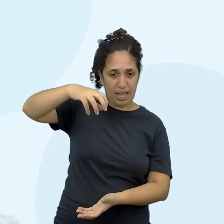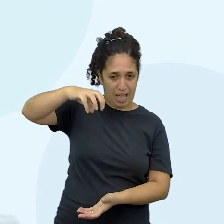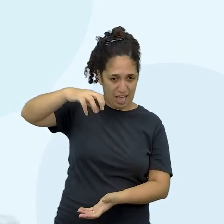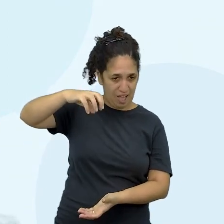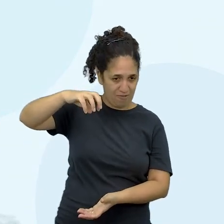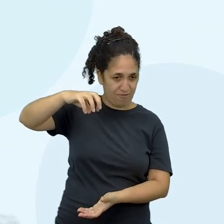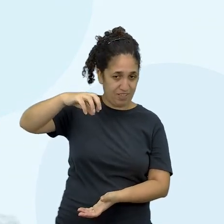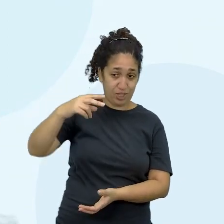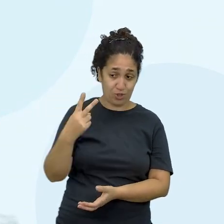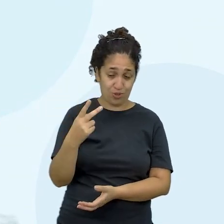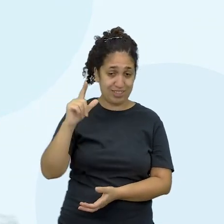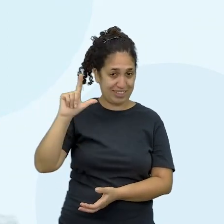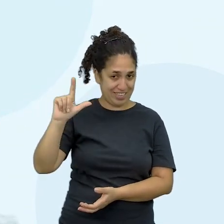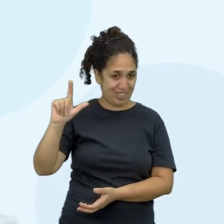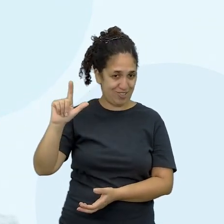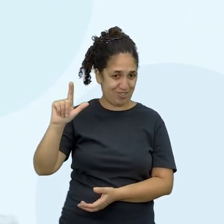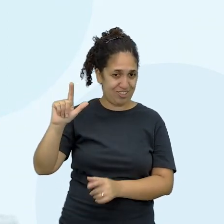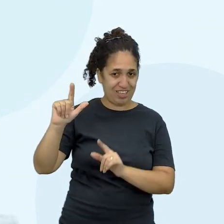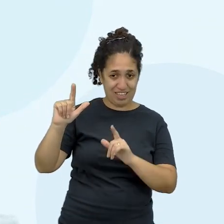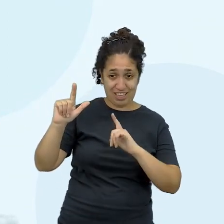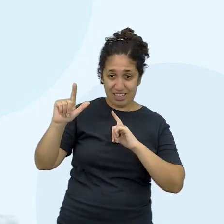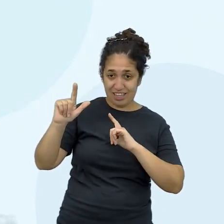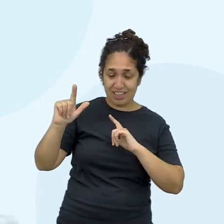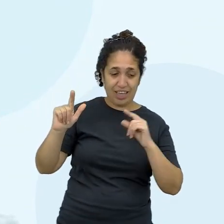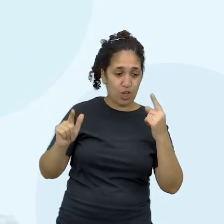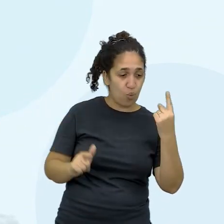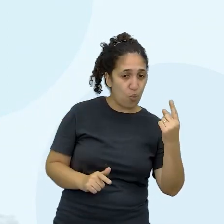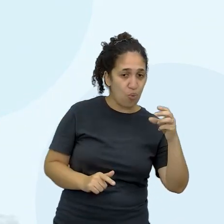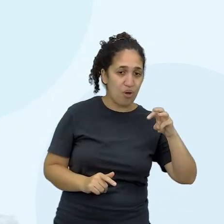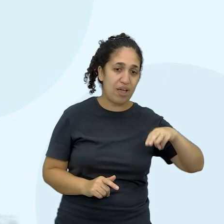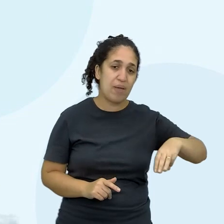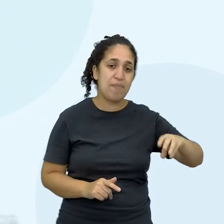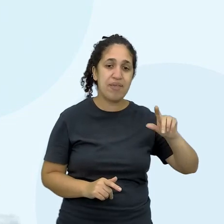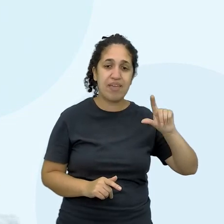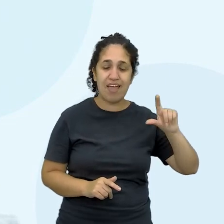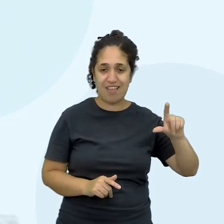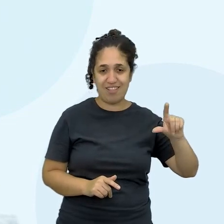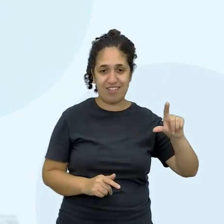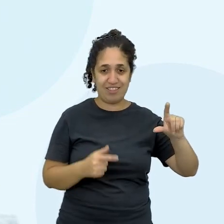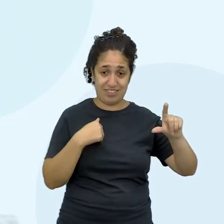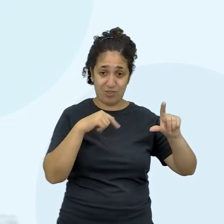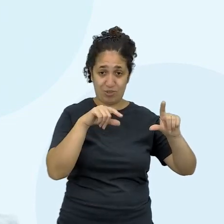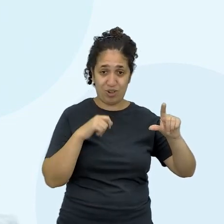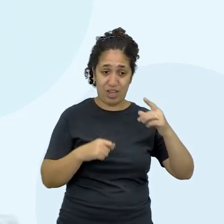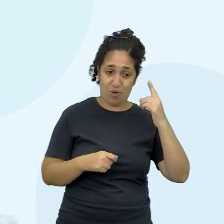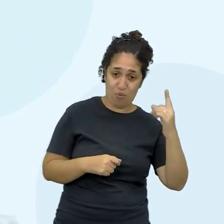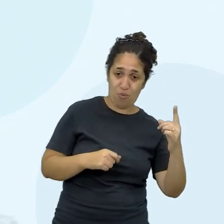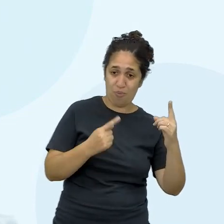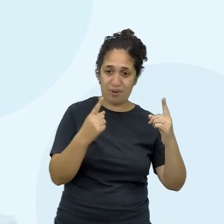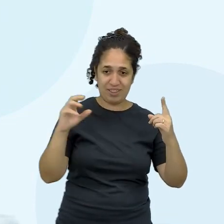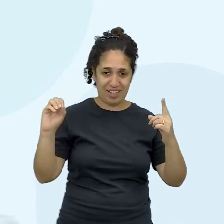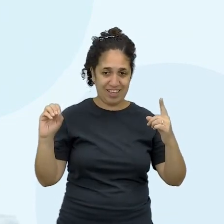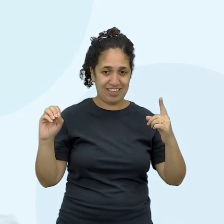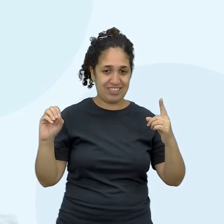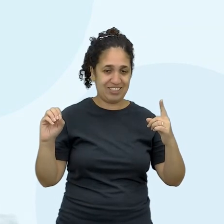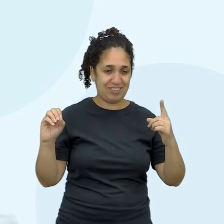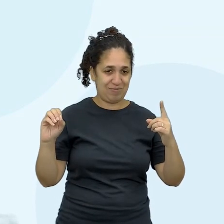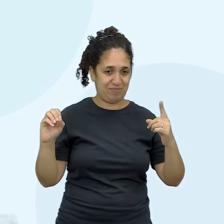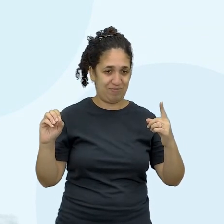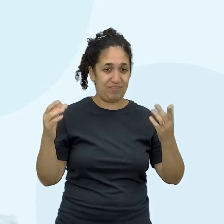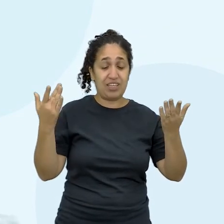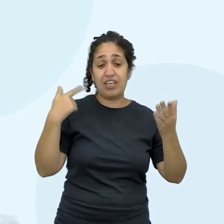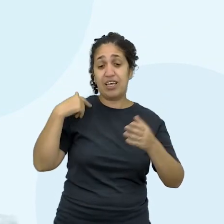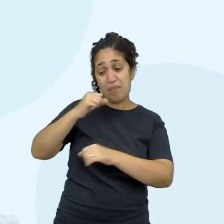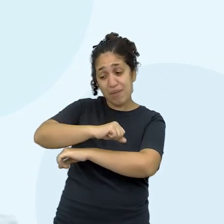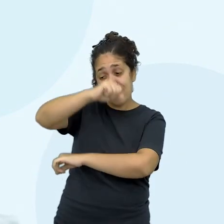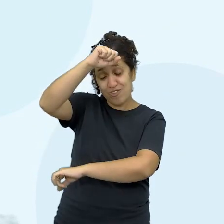no caso de 2 litros, tem 1 ml se a escala que eu for escolher é 1:10? E a minha